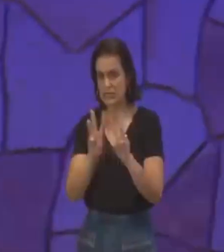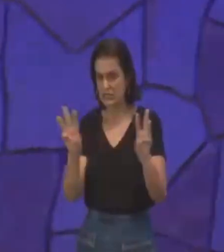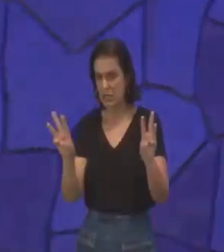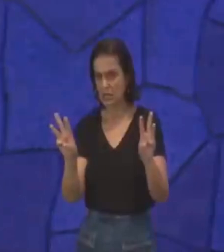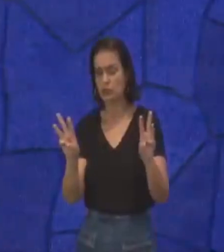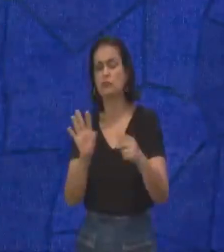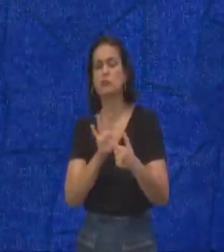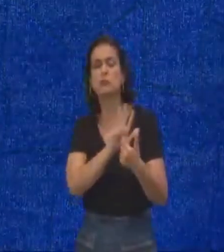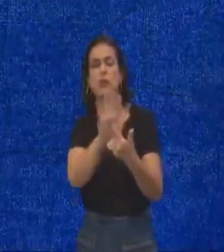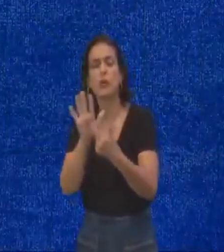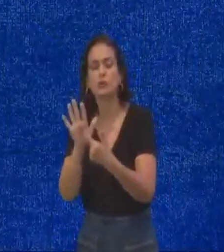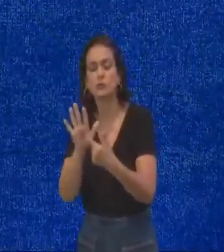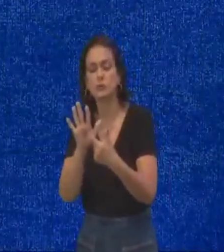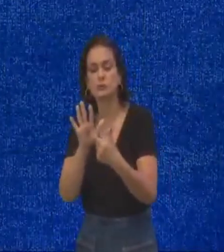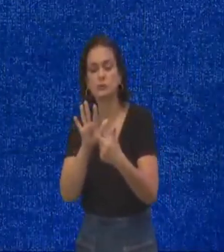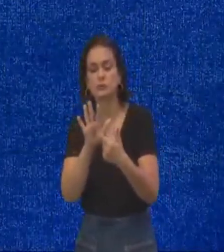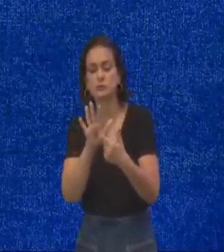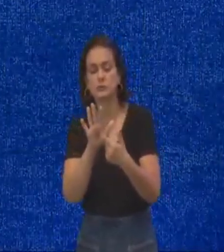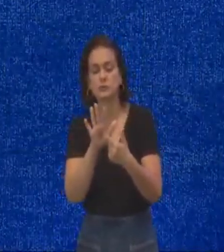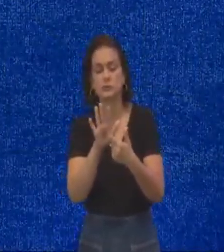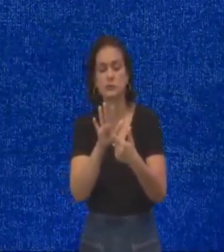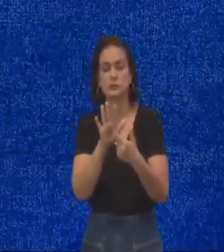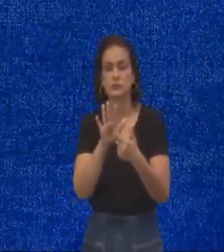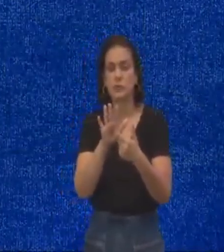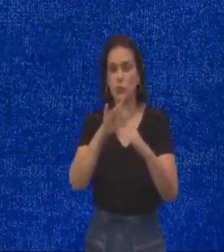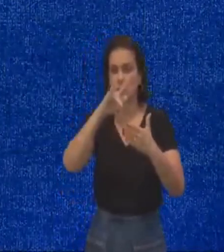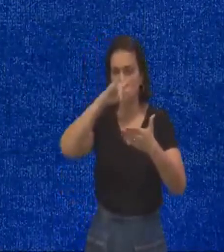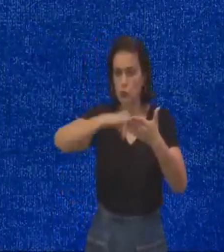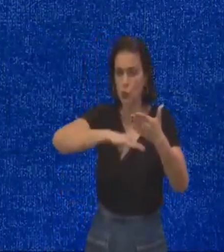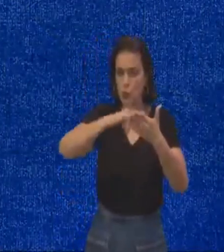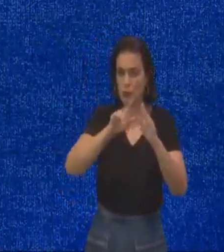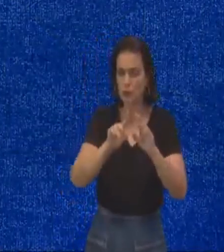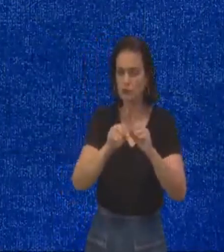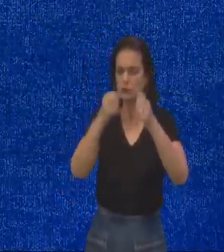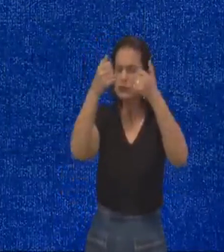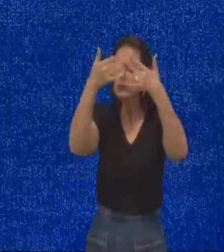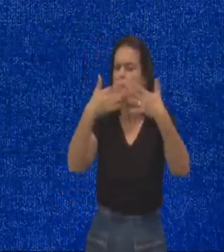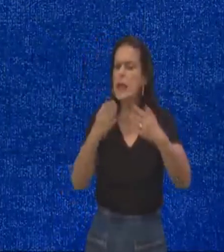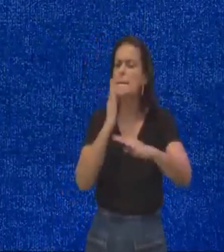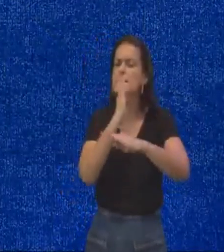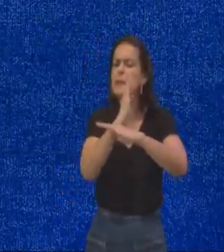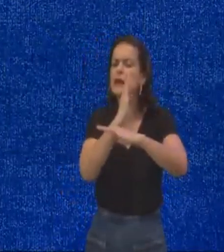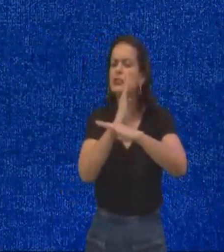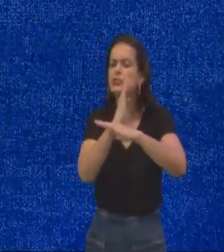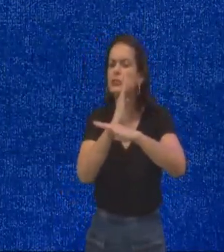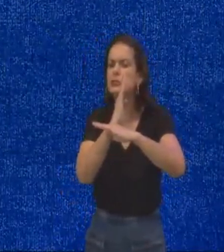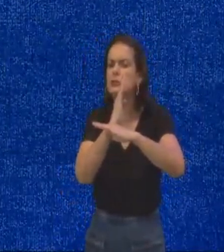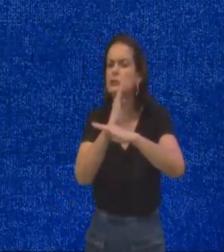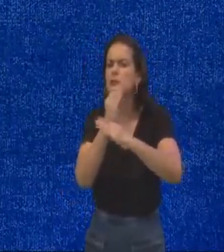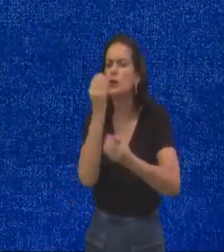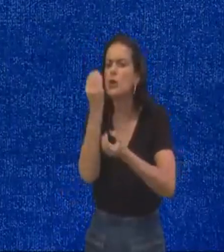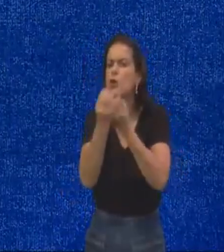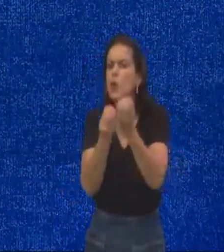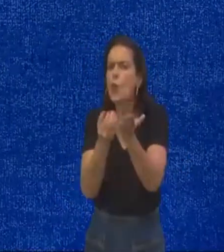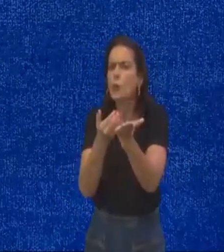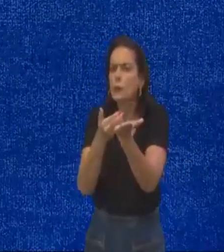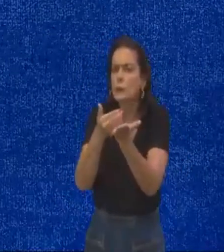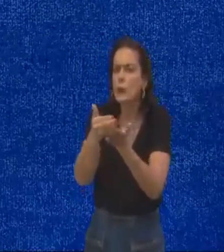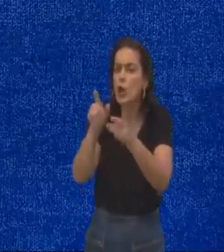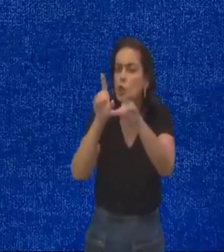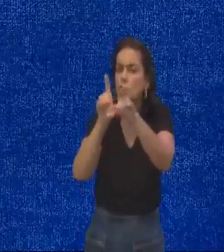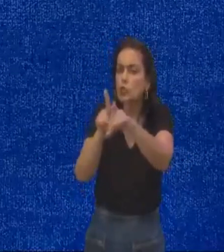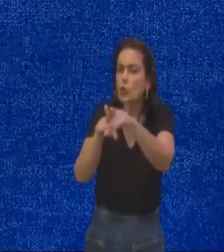Brasileira, nós temos lá na aba dos nossos documentos, você tem alguns princípios, algumas